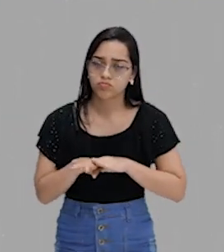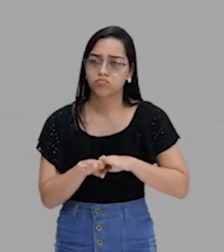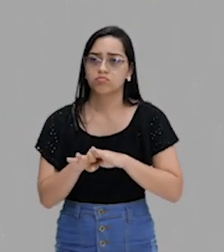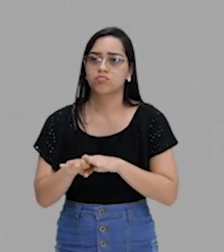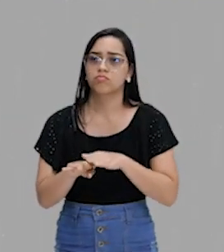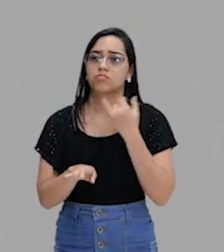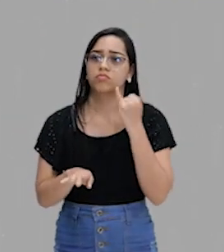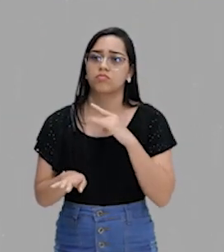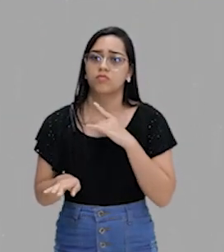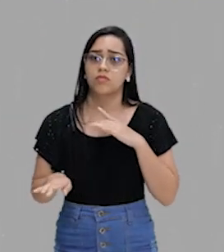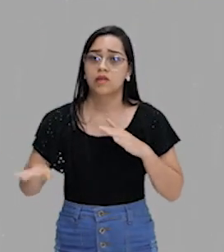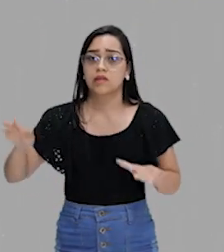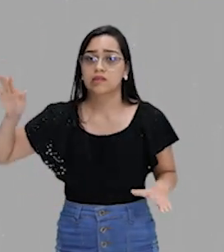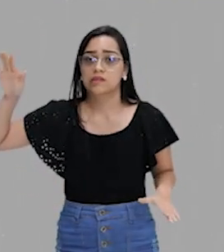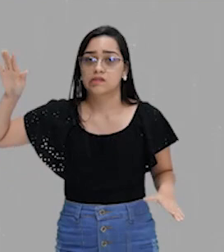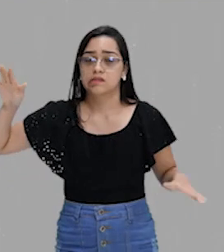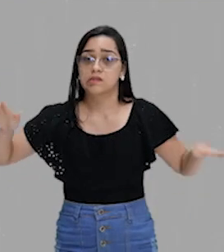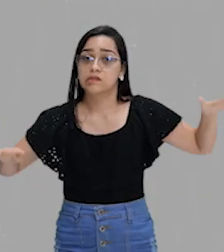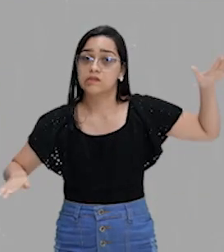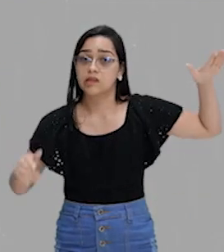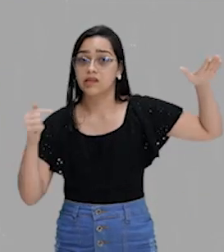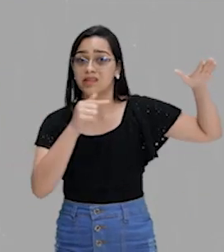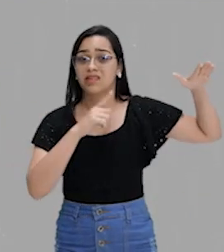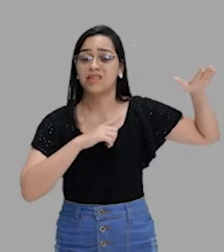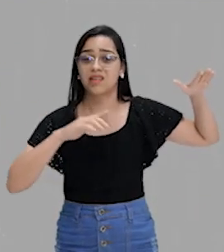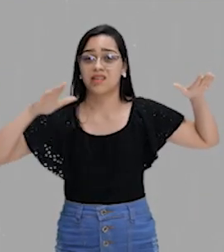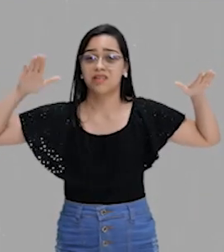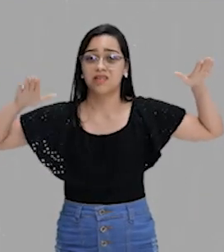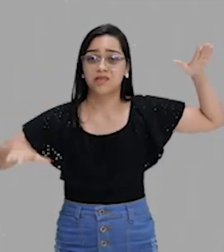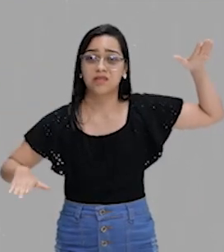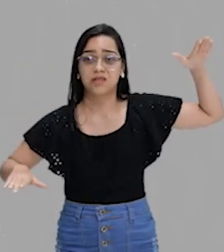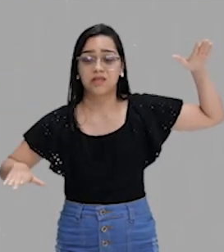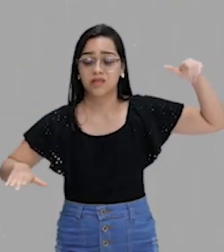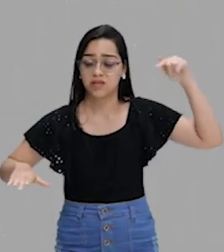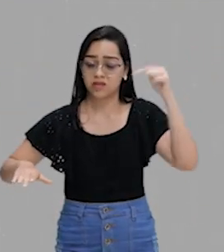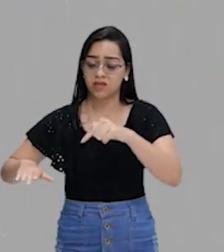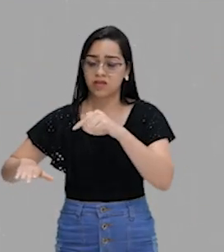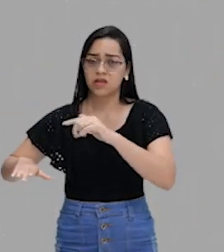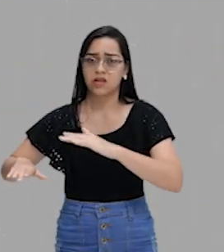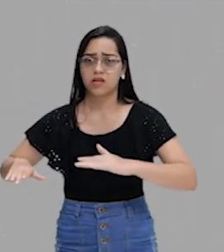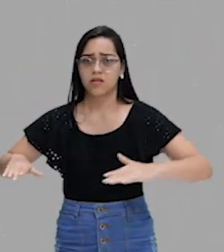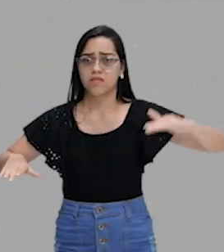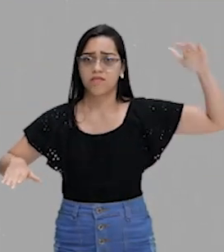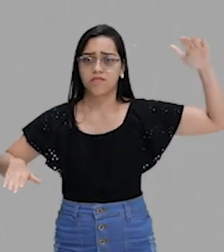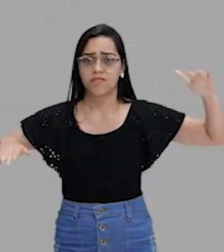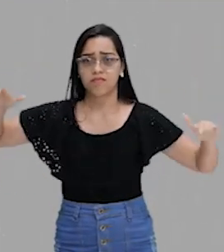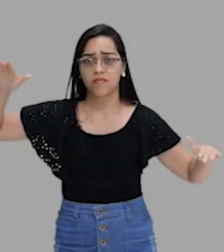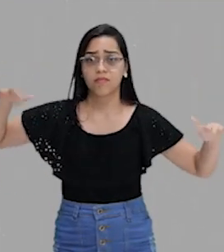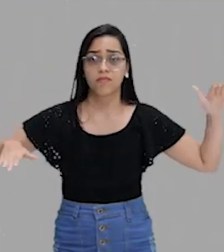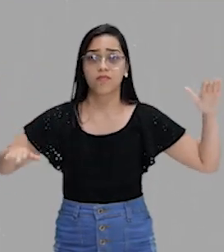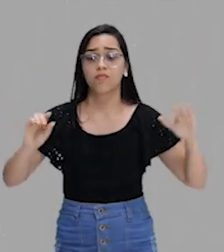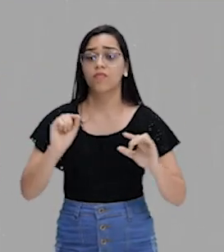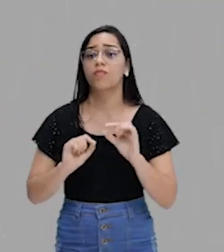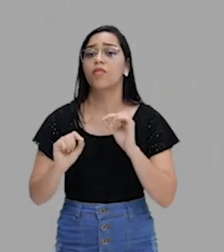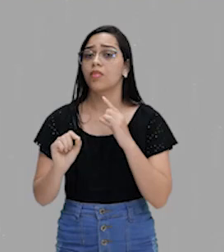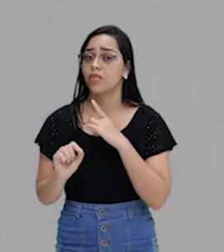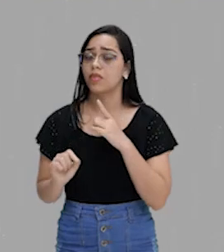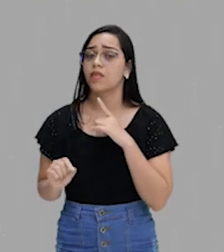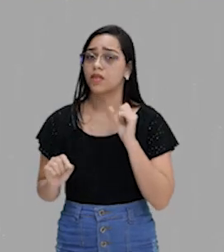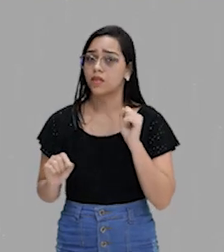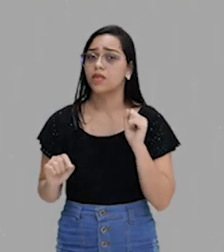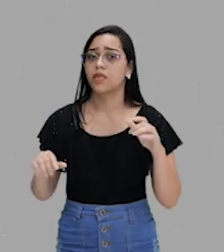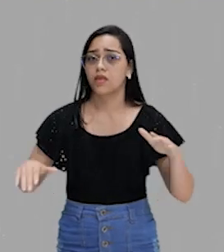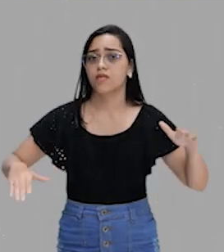Quando você coloca um peso de um lado e você equipara o peso do outro, a balança